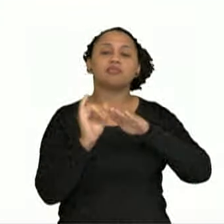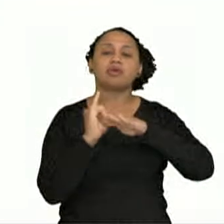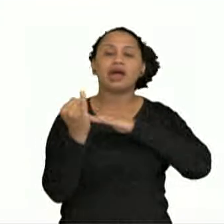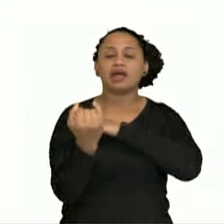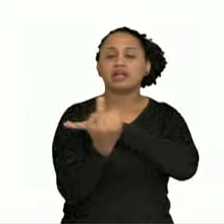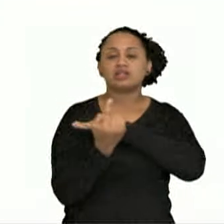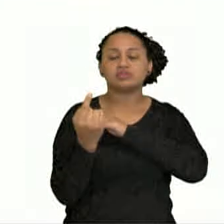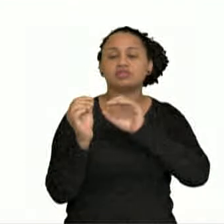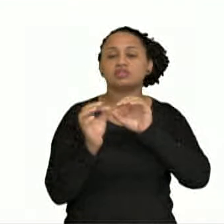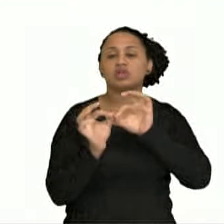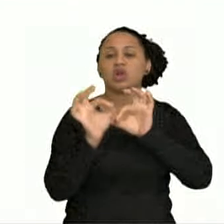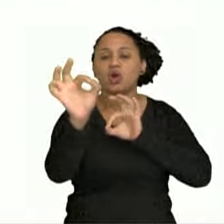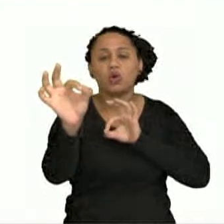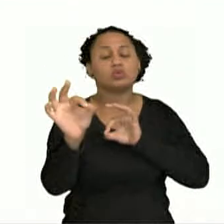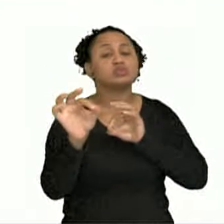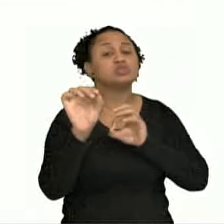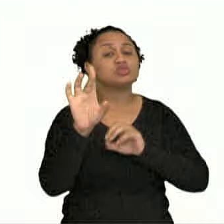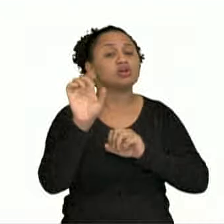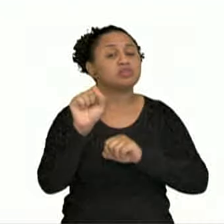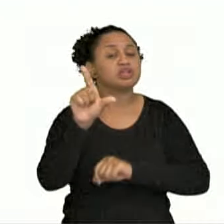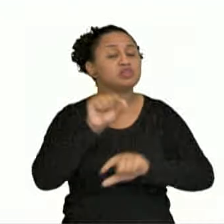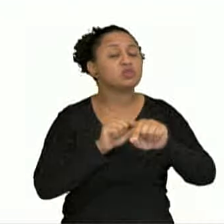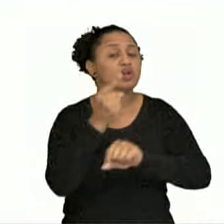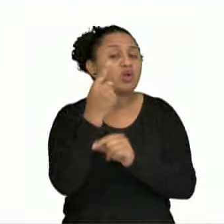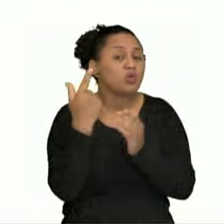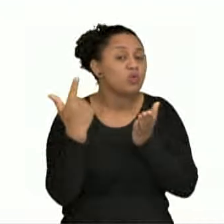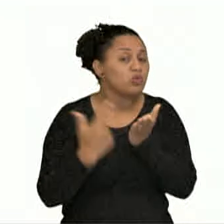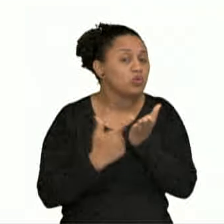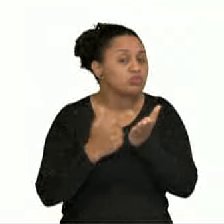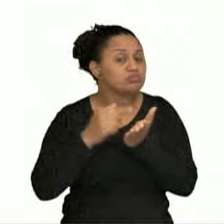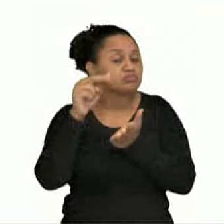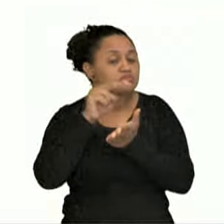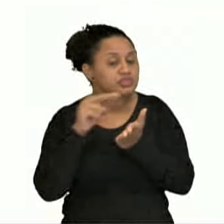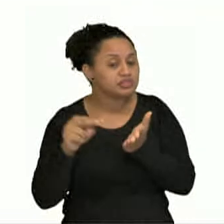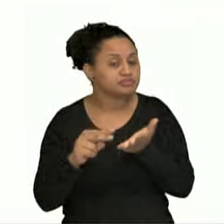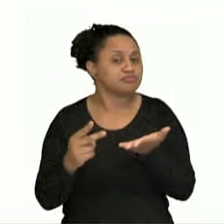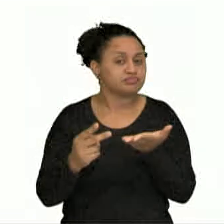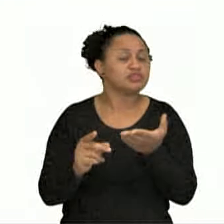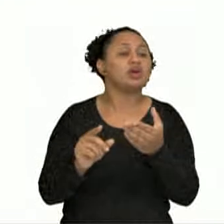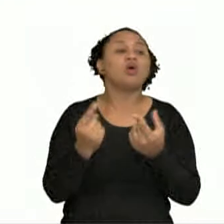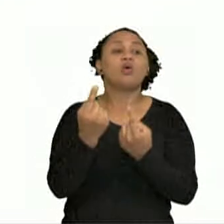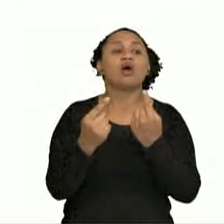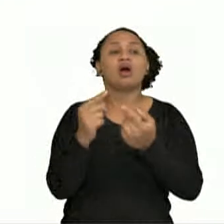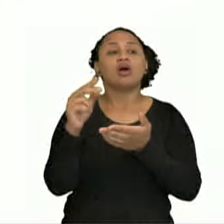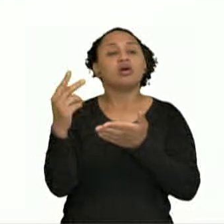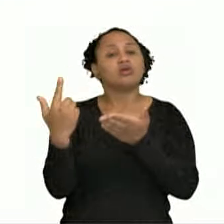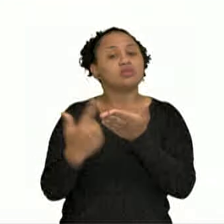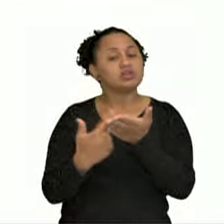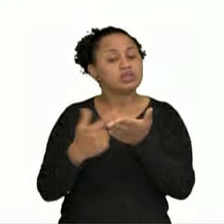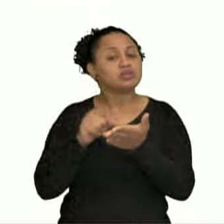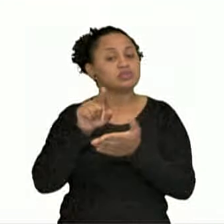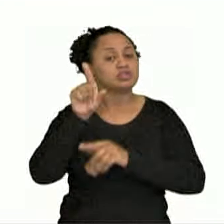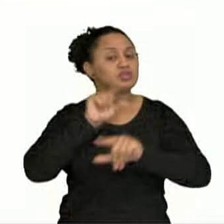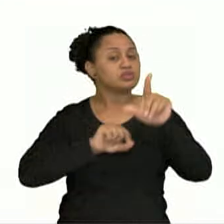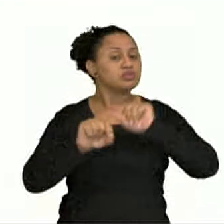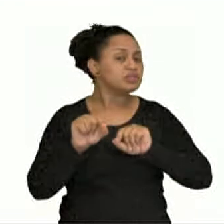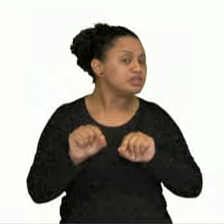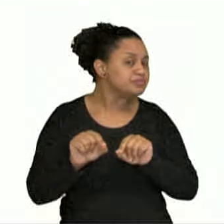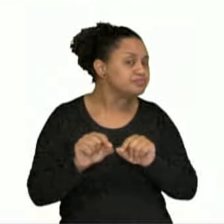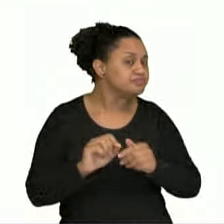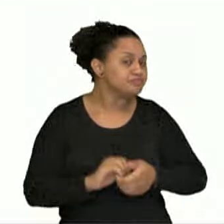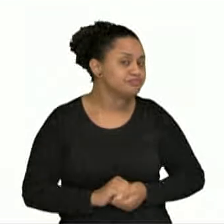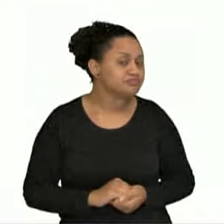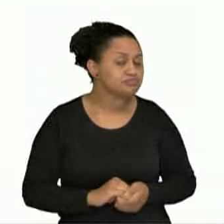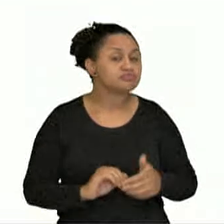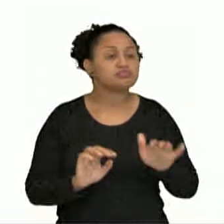e só poderia levar um livro para ler e por lá, que livro você levaria?